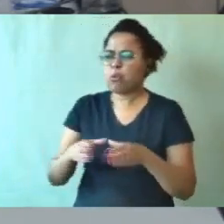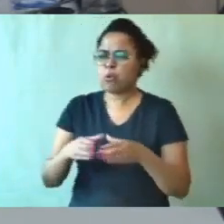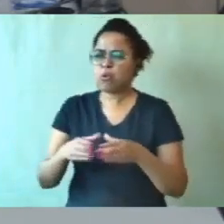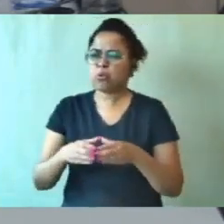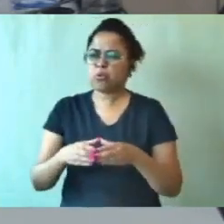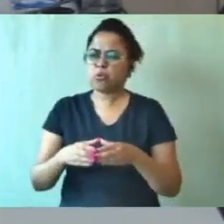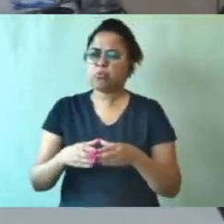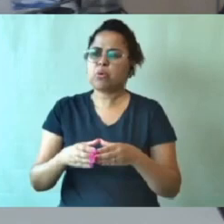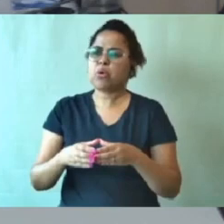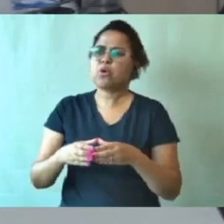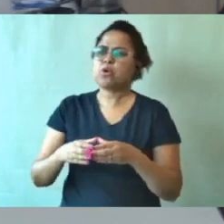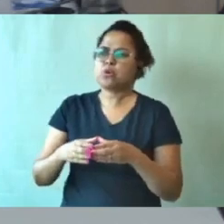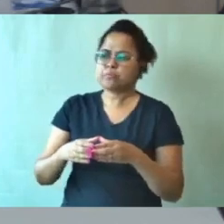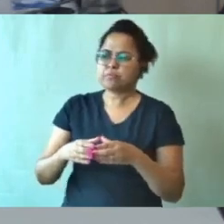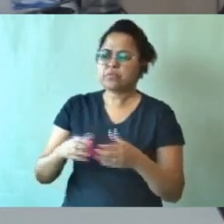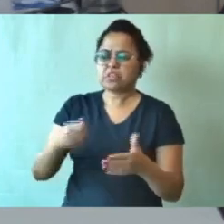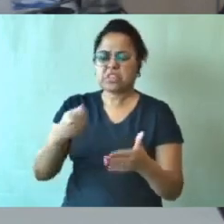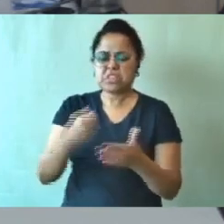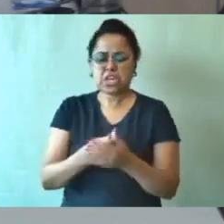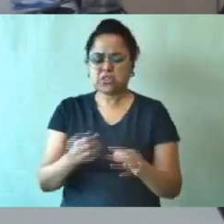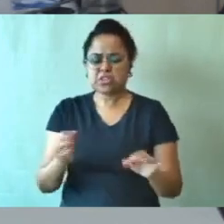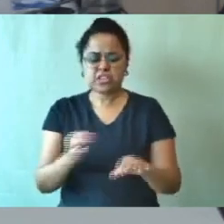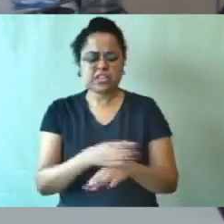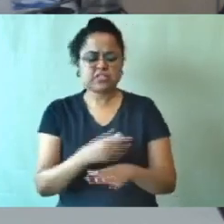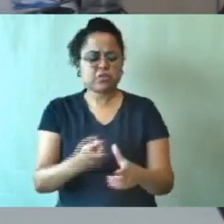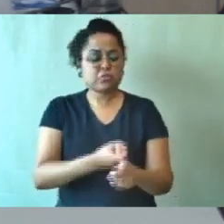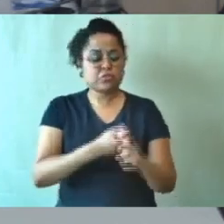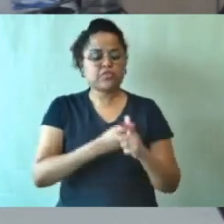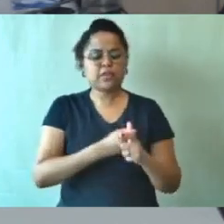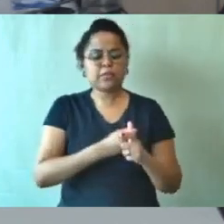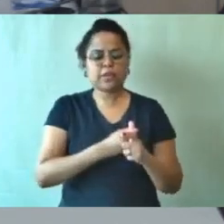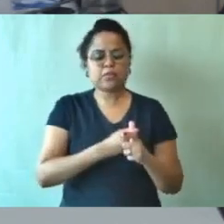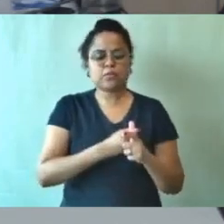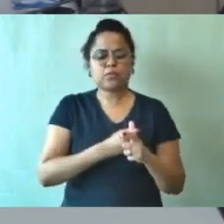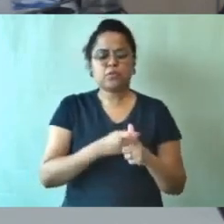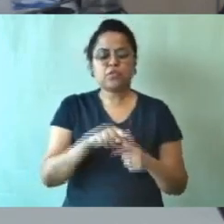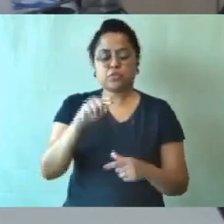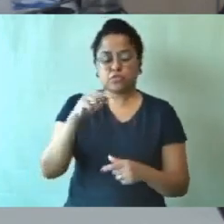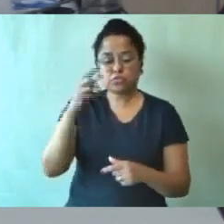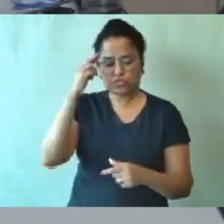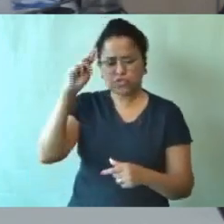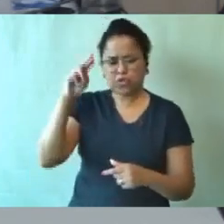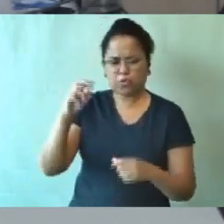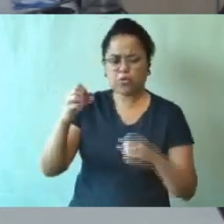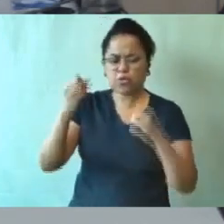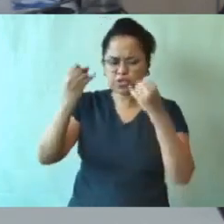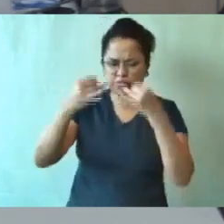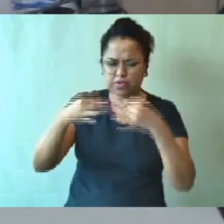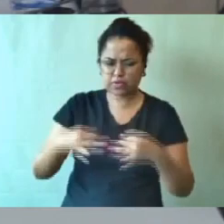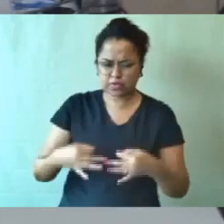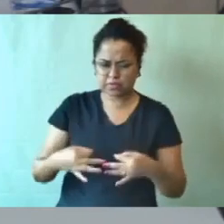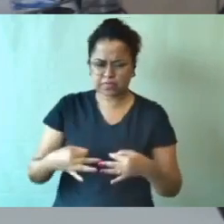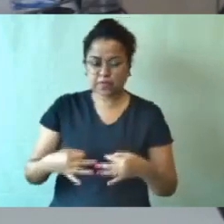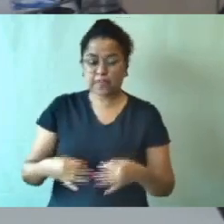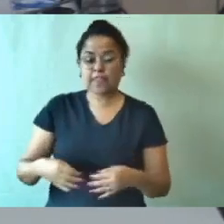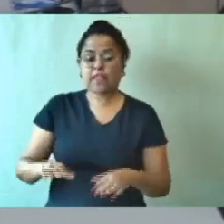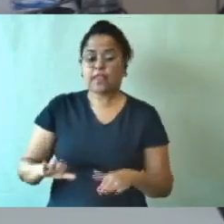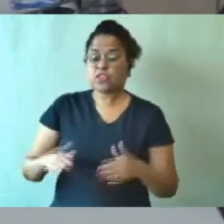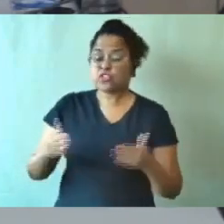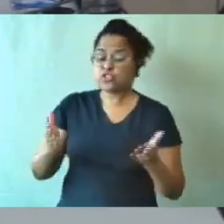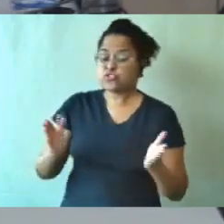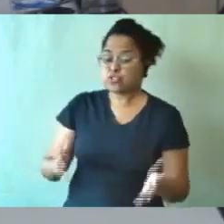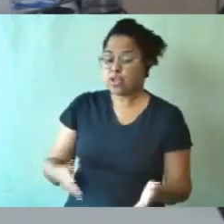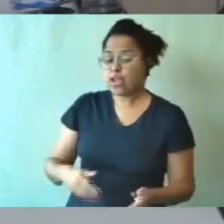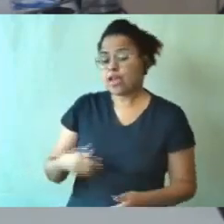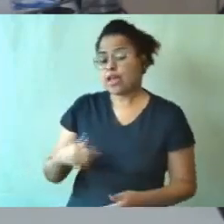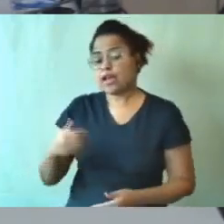a ela te dando quitação do endividamento, foi o que o senhor explicou. E a Transimão, por sua vez, aplica